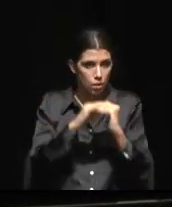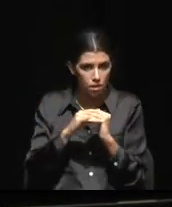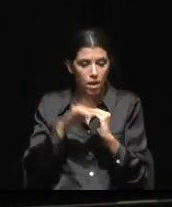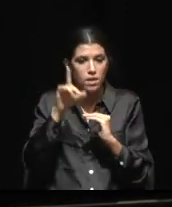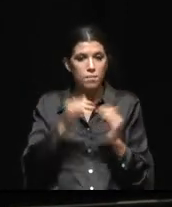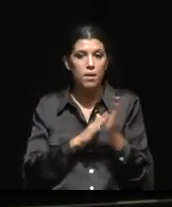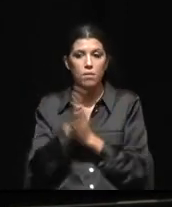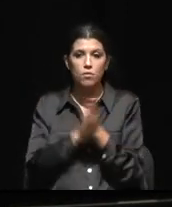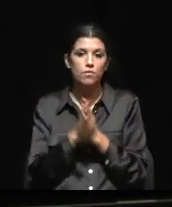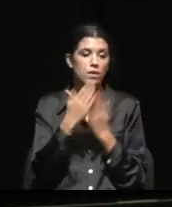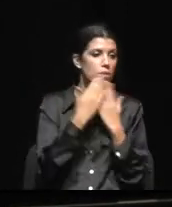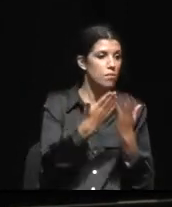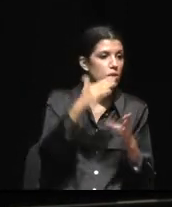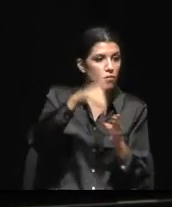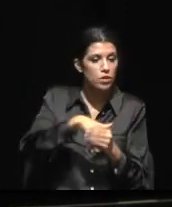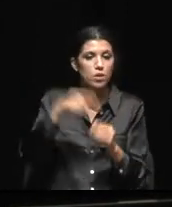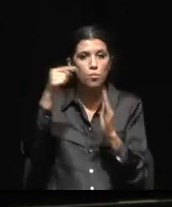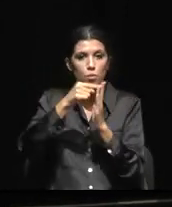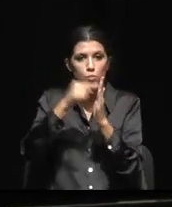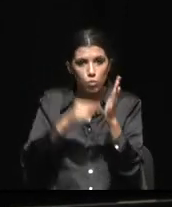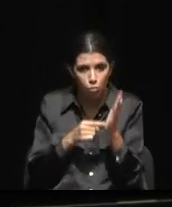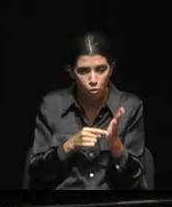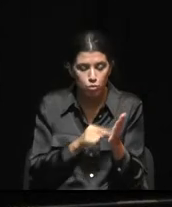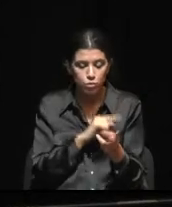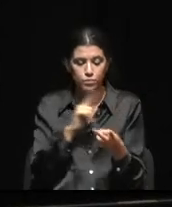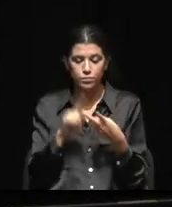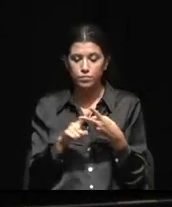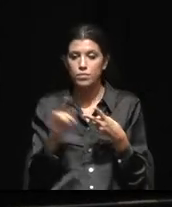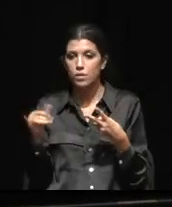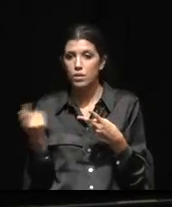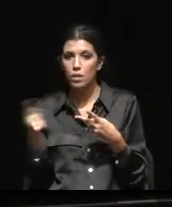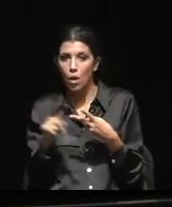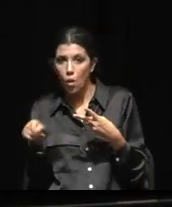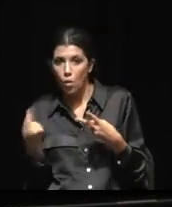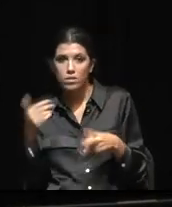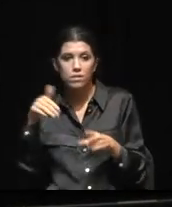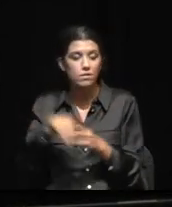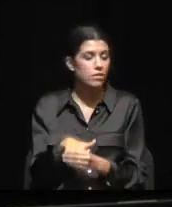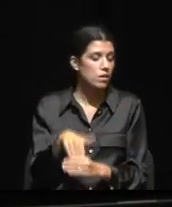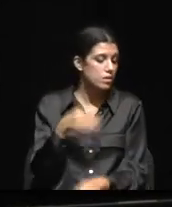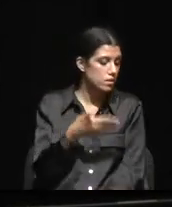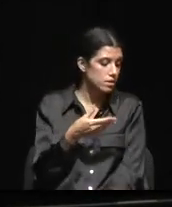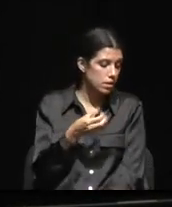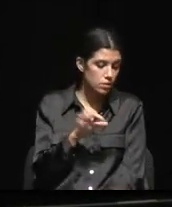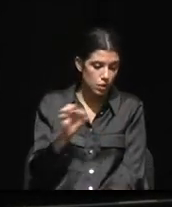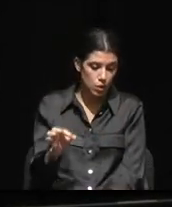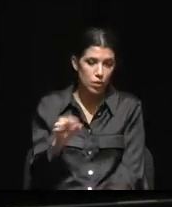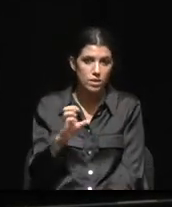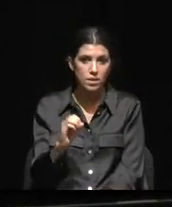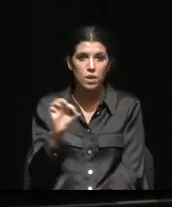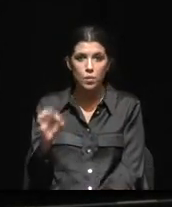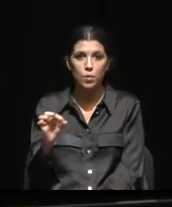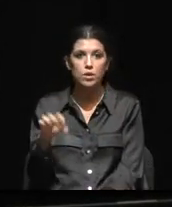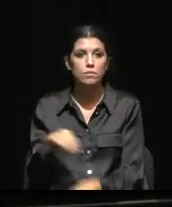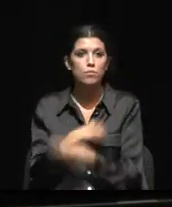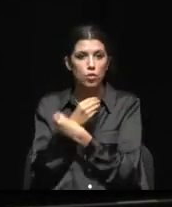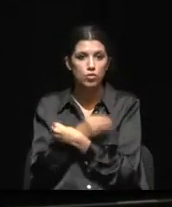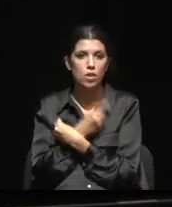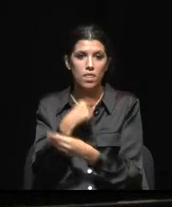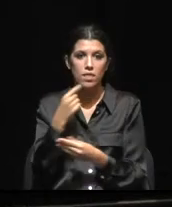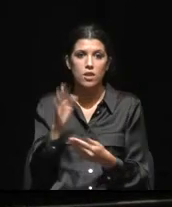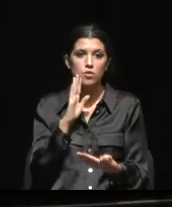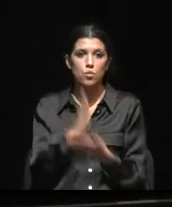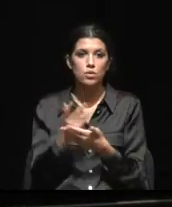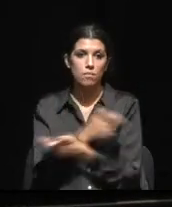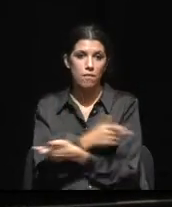aproveito para pedir a votação ponto por ponto deste documento outra referência ao voto 10808 do bloco de esquerda que refere na última